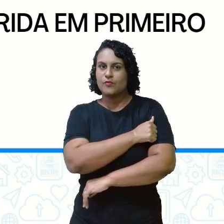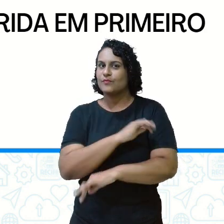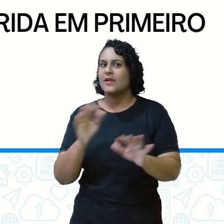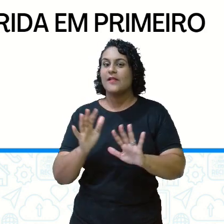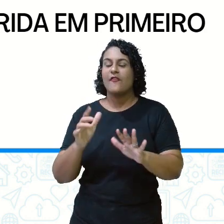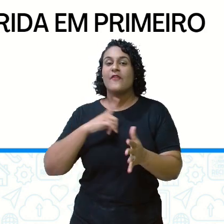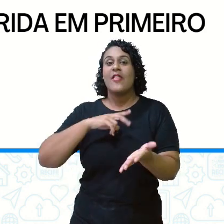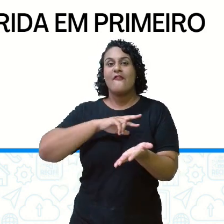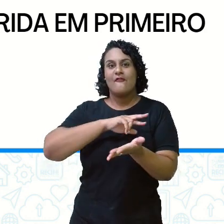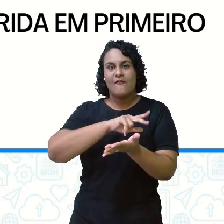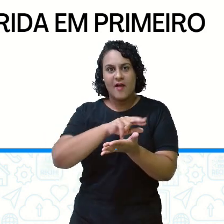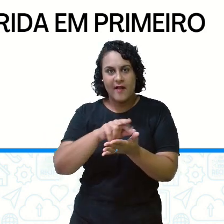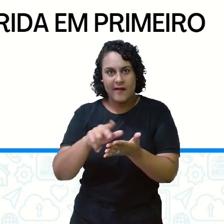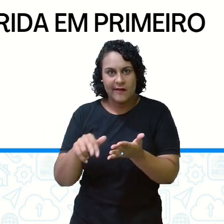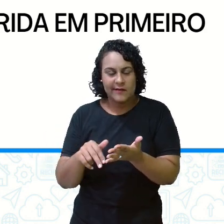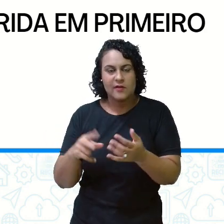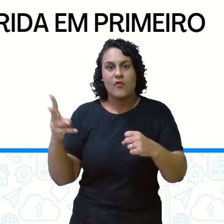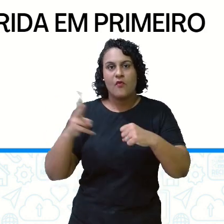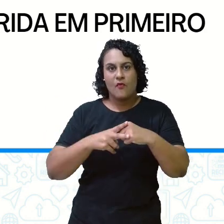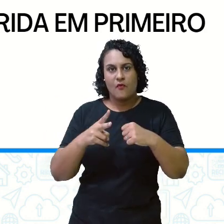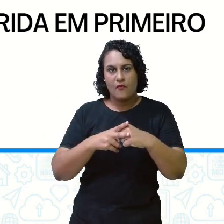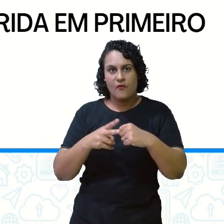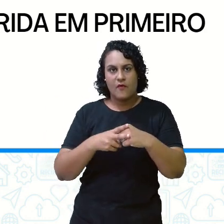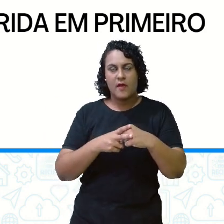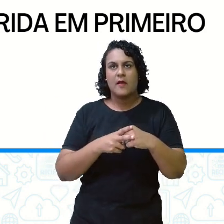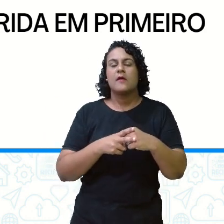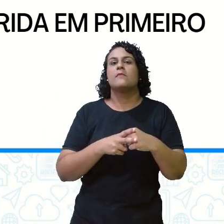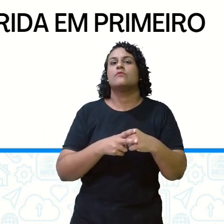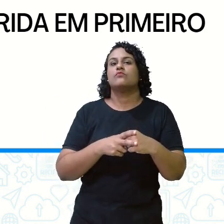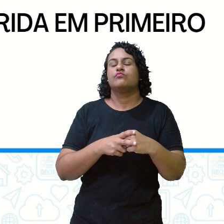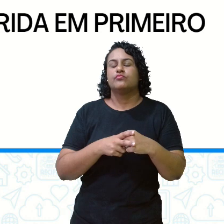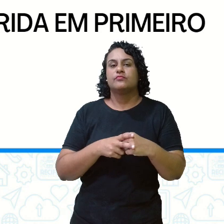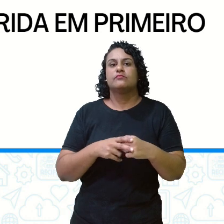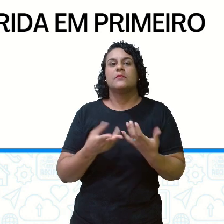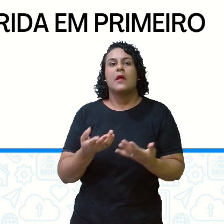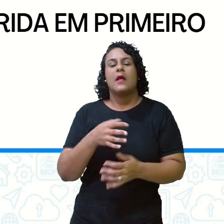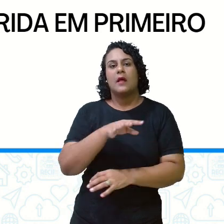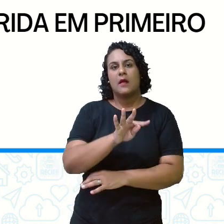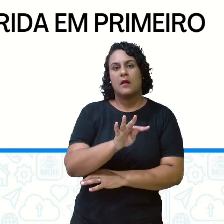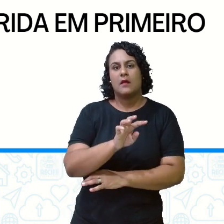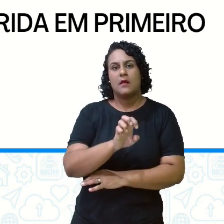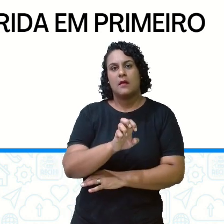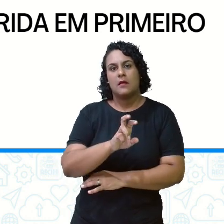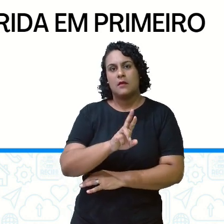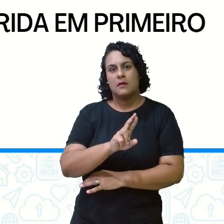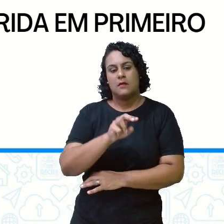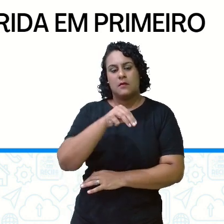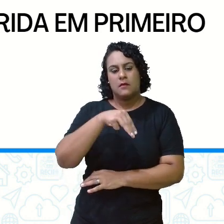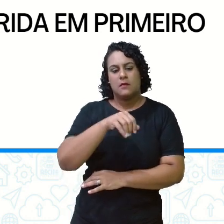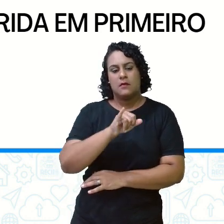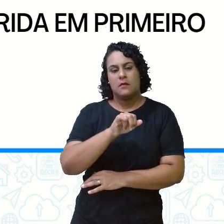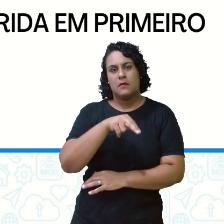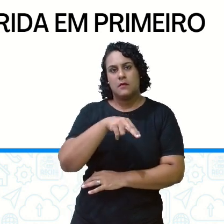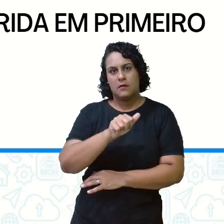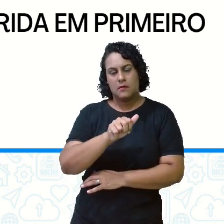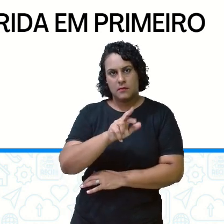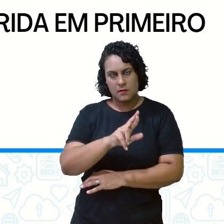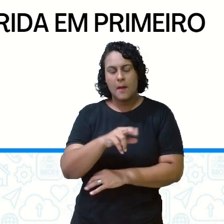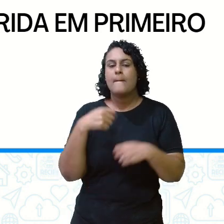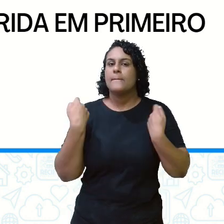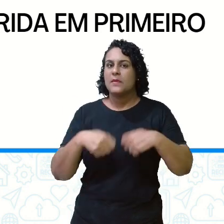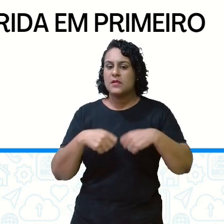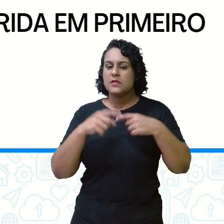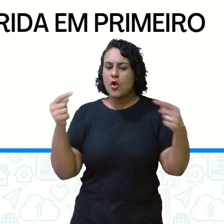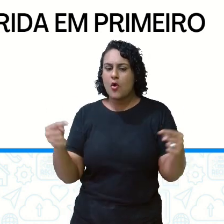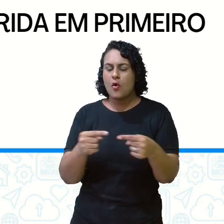alunas. Então, o verbo terminar tem que concordar aí, né, com substantivo alunas e